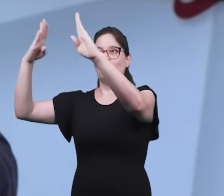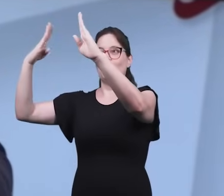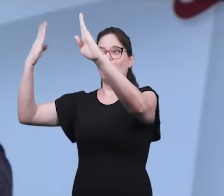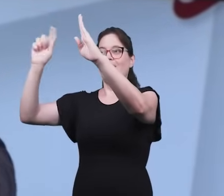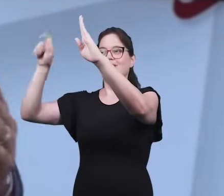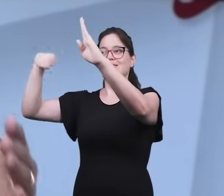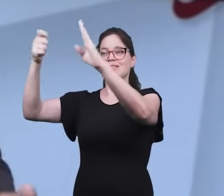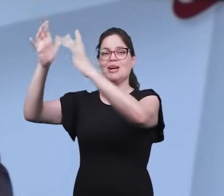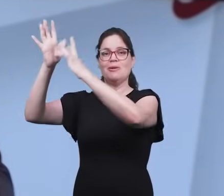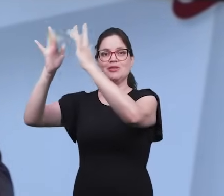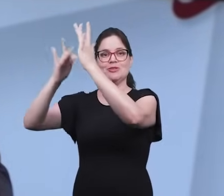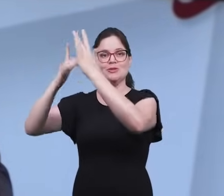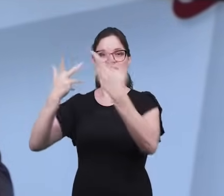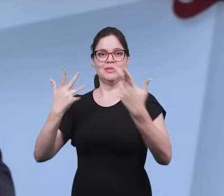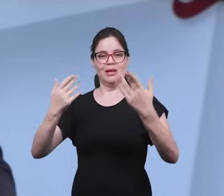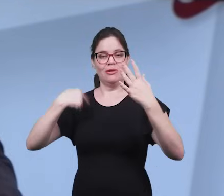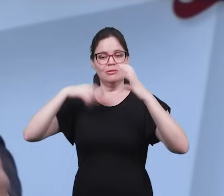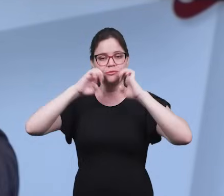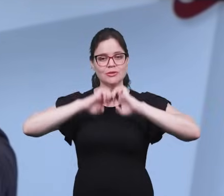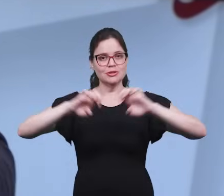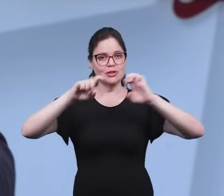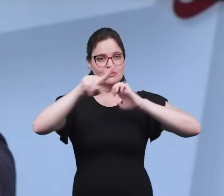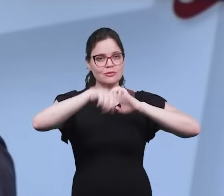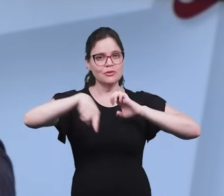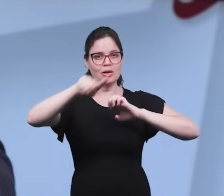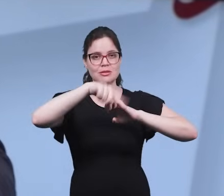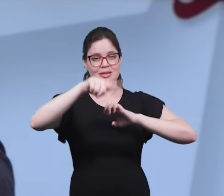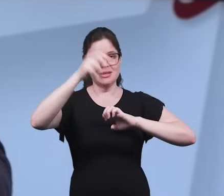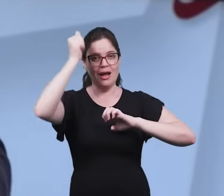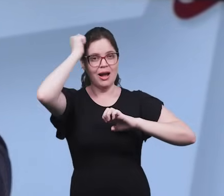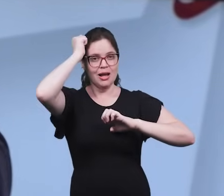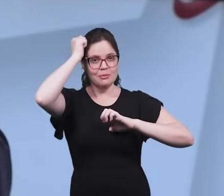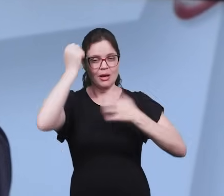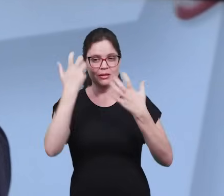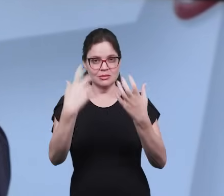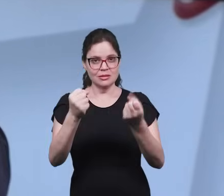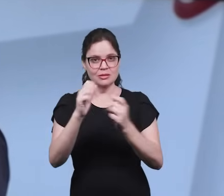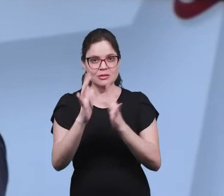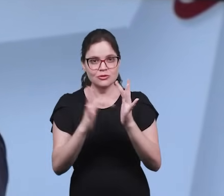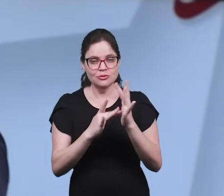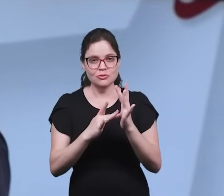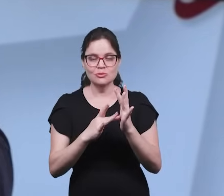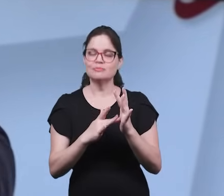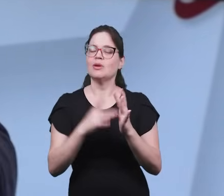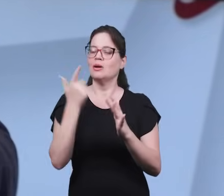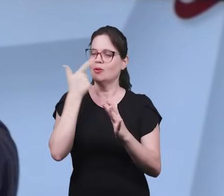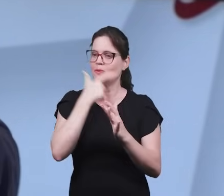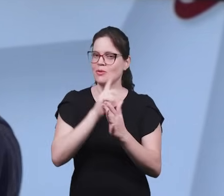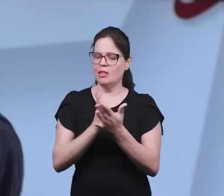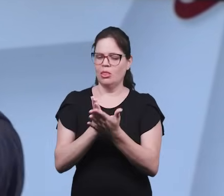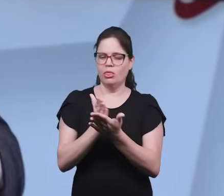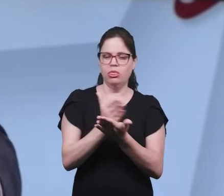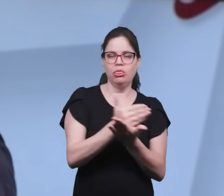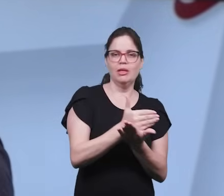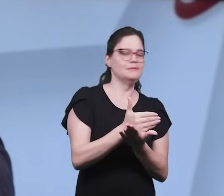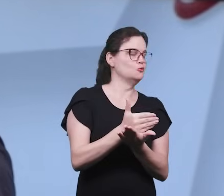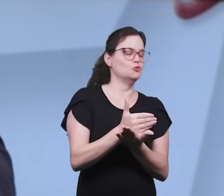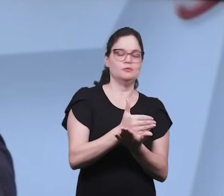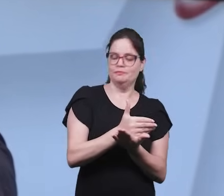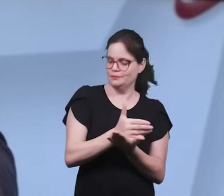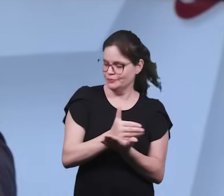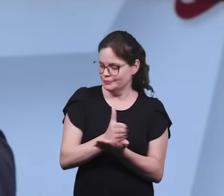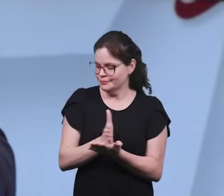é a porta que está aberta. E se o homem se arrepender e passar por essa porta, o fim não será de